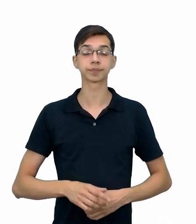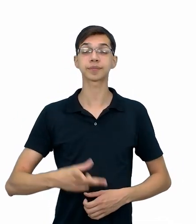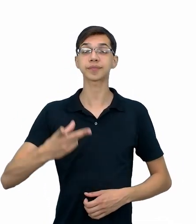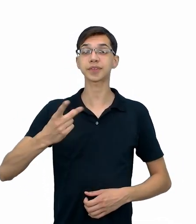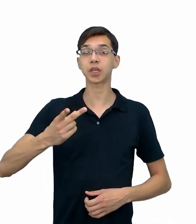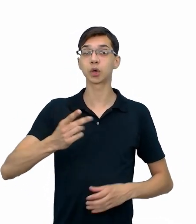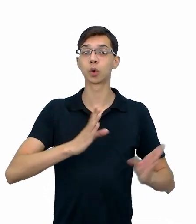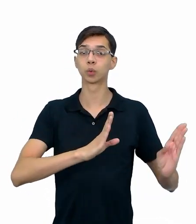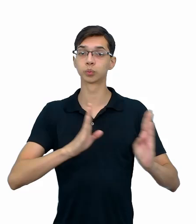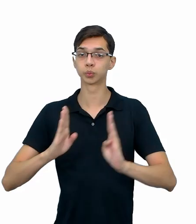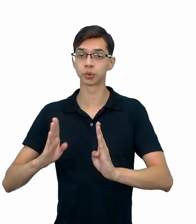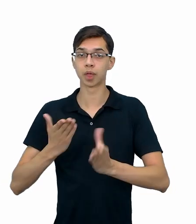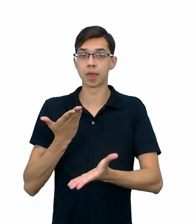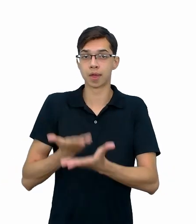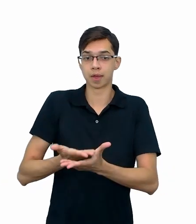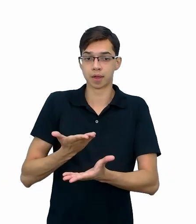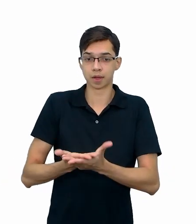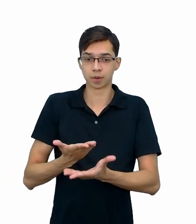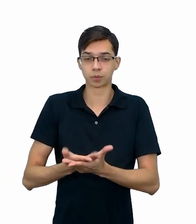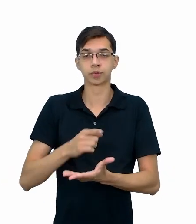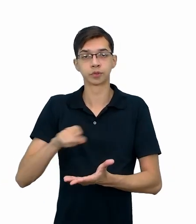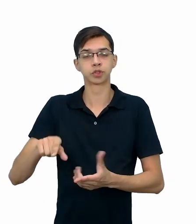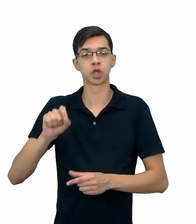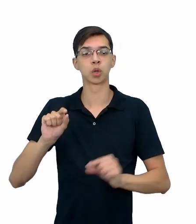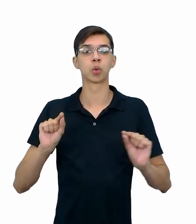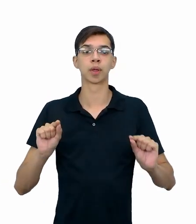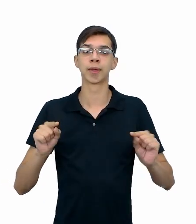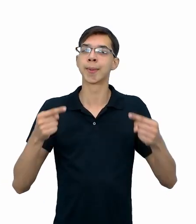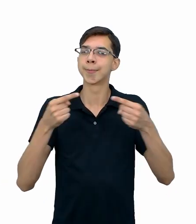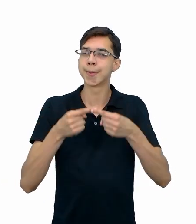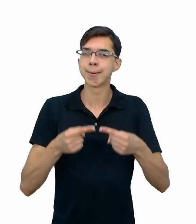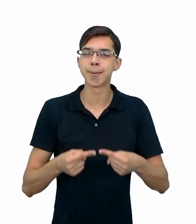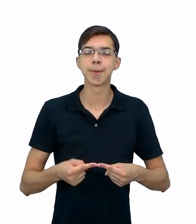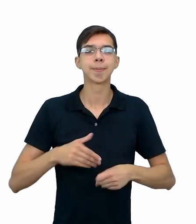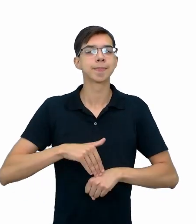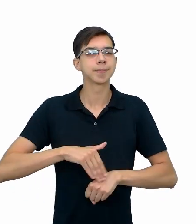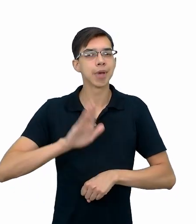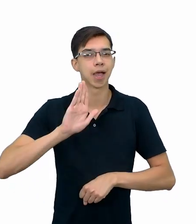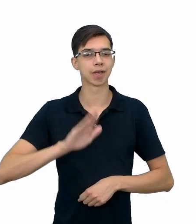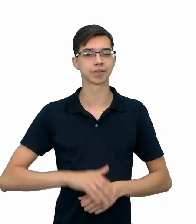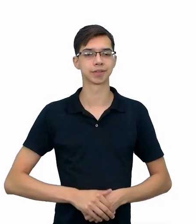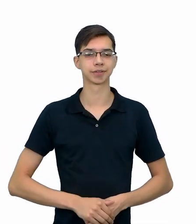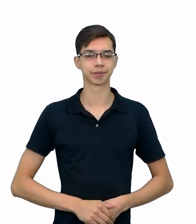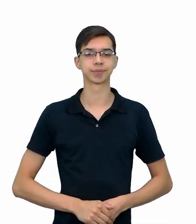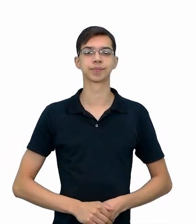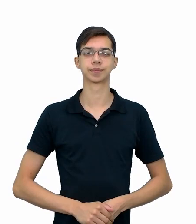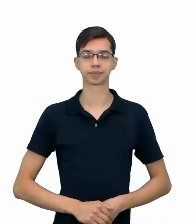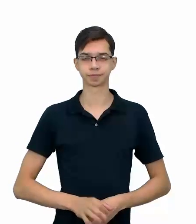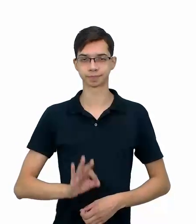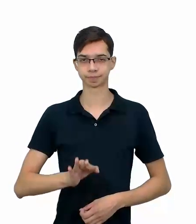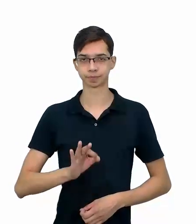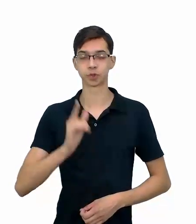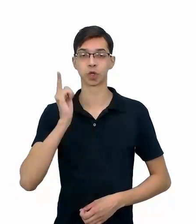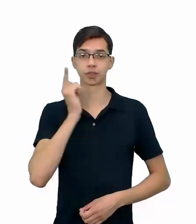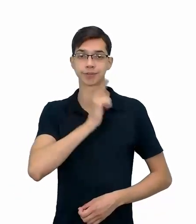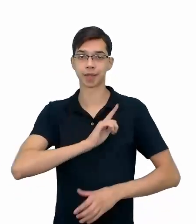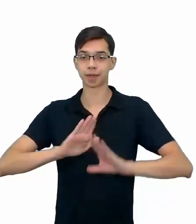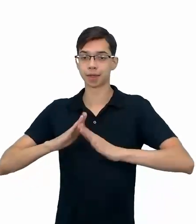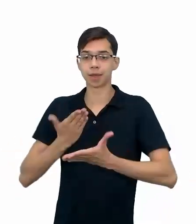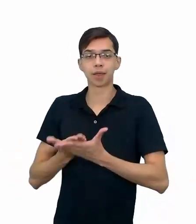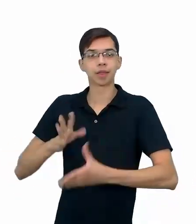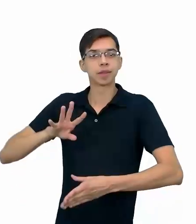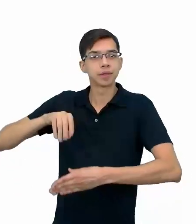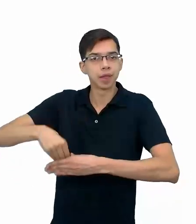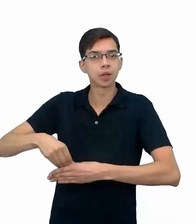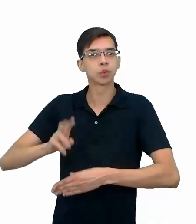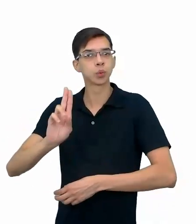da sequência 3, aquelas que mais se enquadram, aquelas que podem proporcionar o melhor resultado aí dentro da escola. analisar